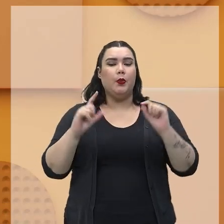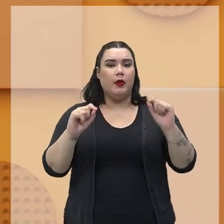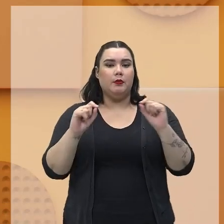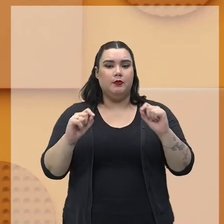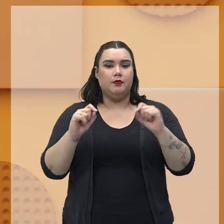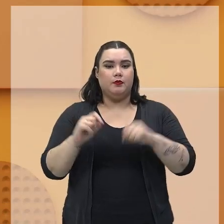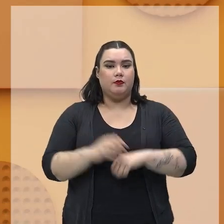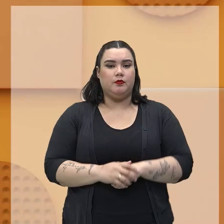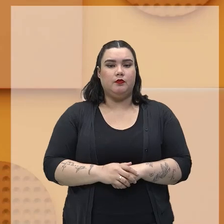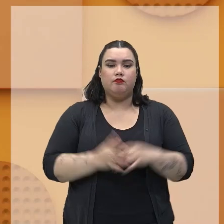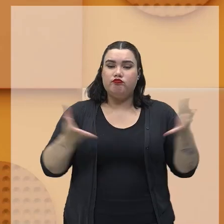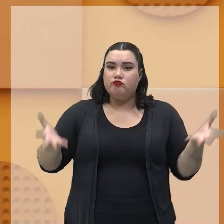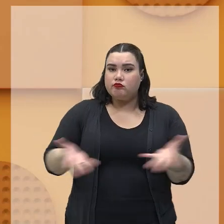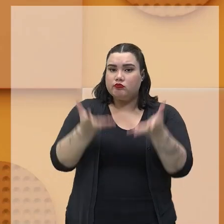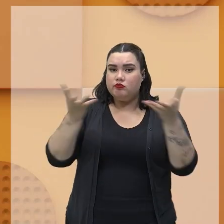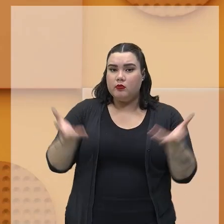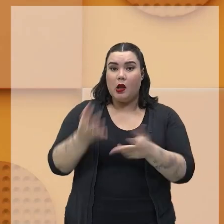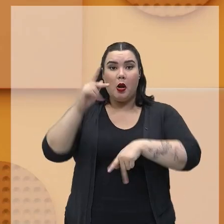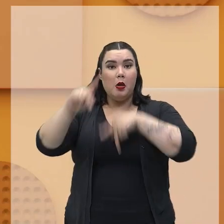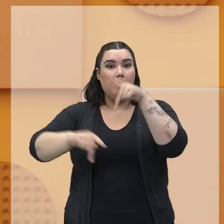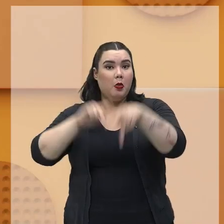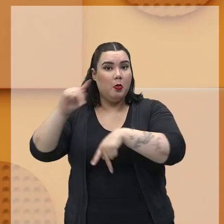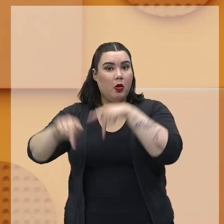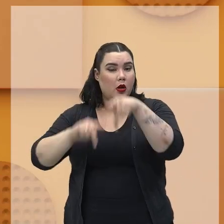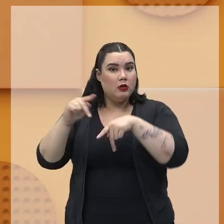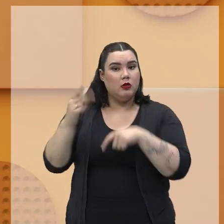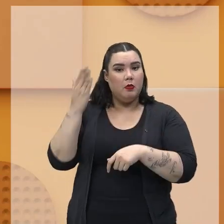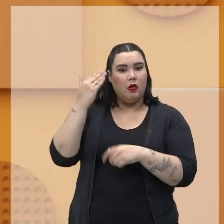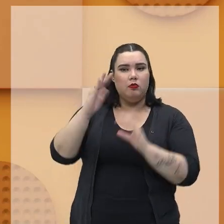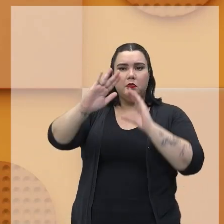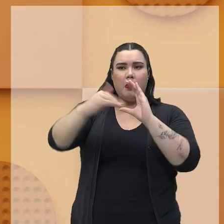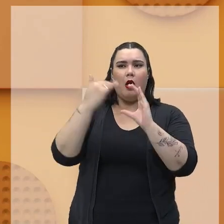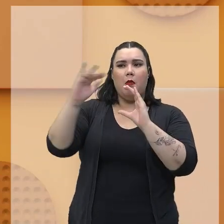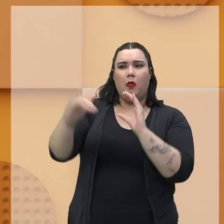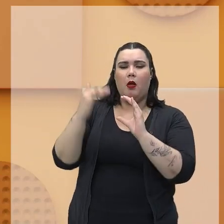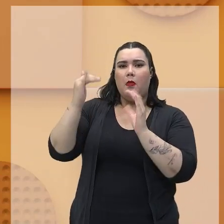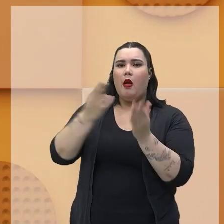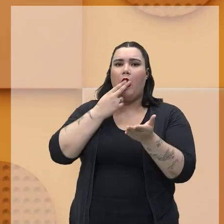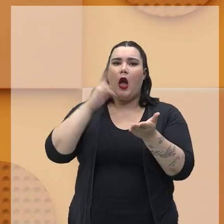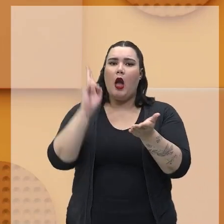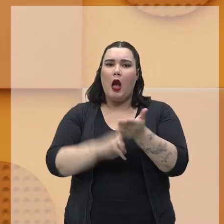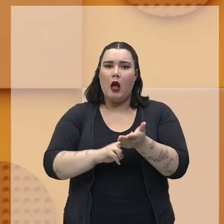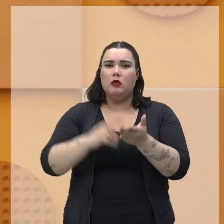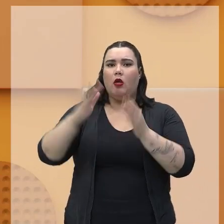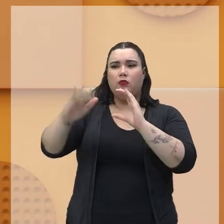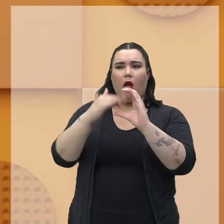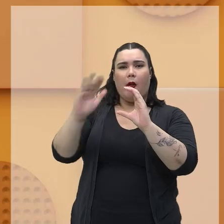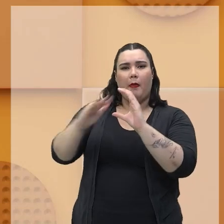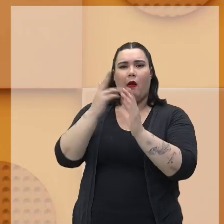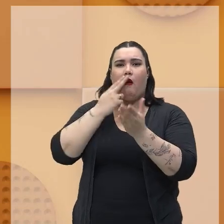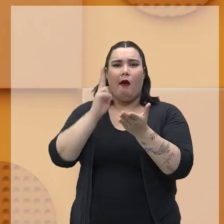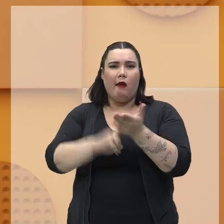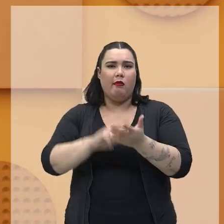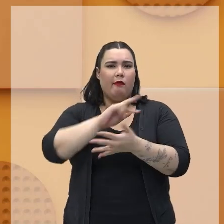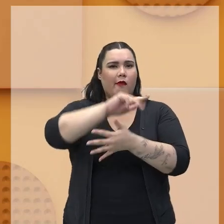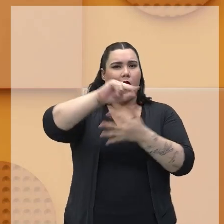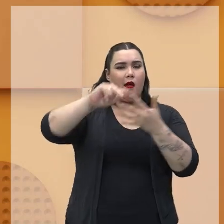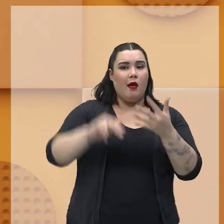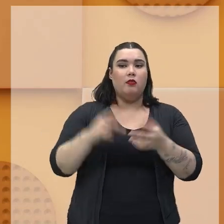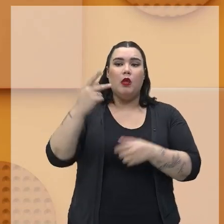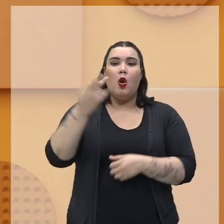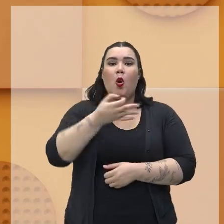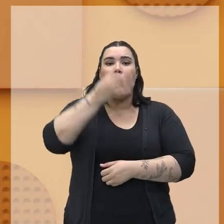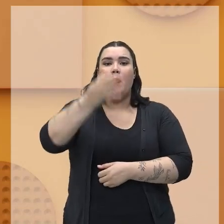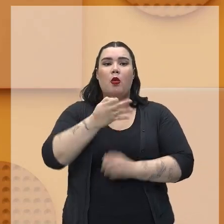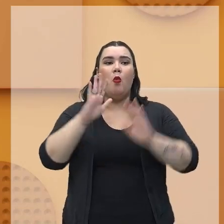um incentivo para que a população enviasse cartas com, basicamente, sugestões de artigos